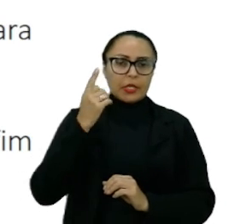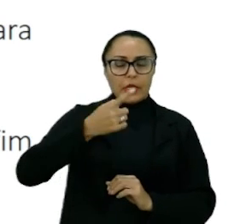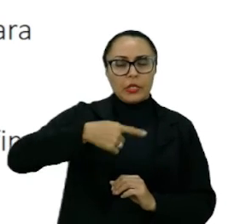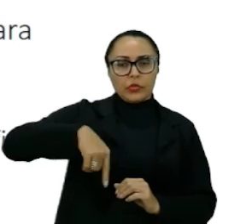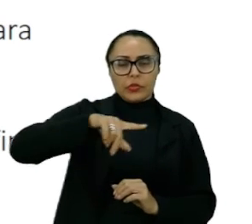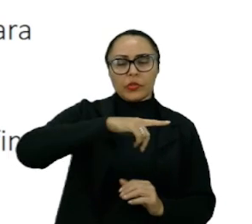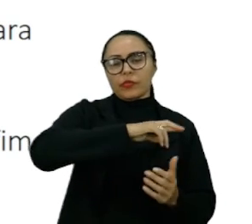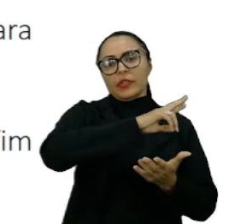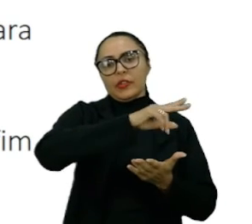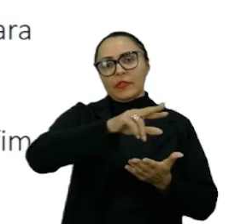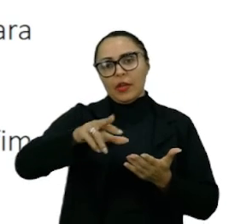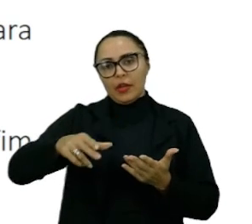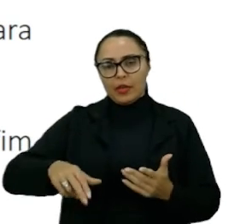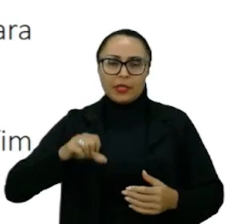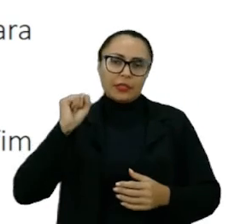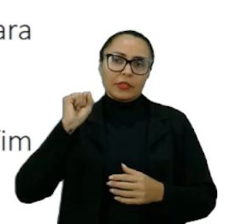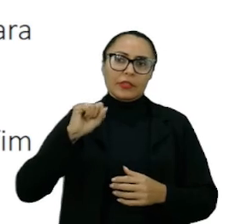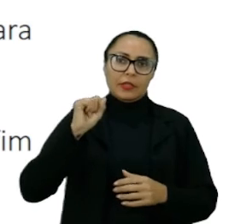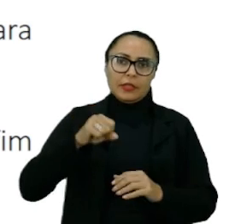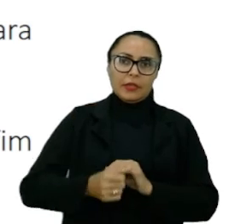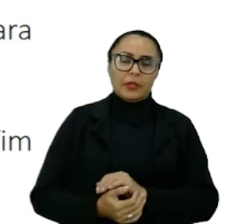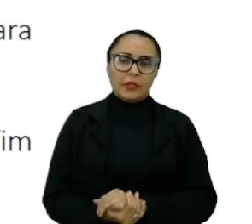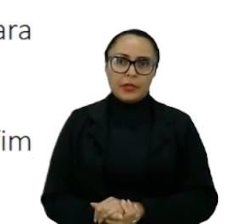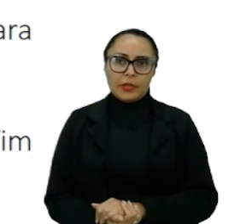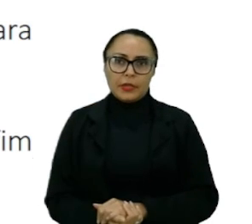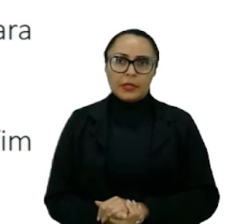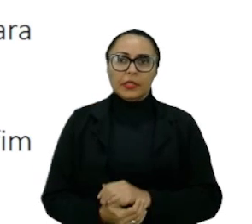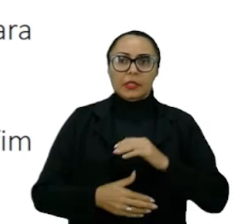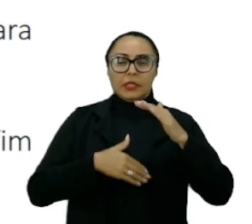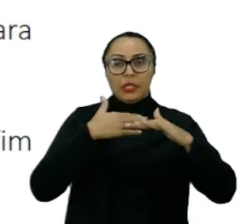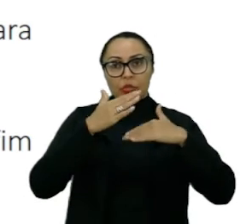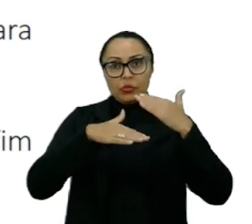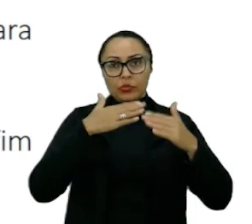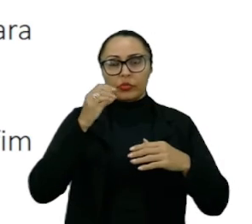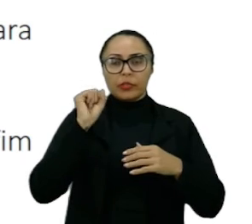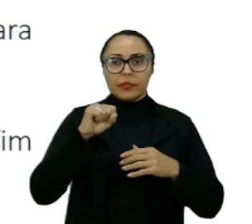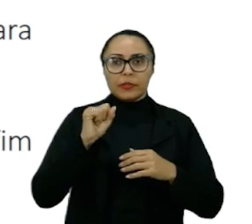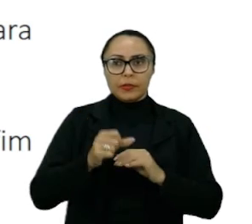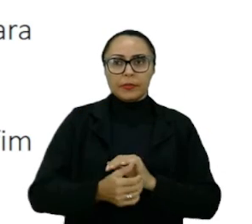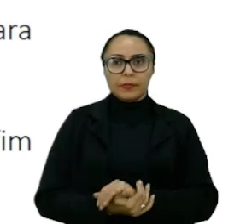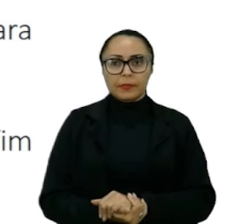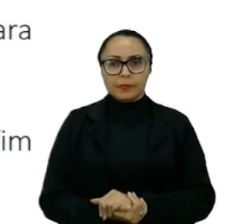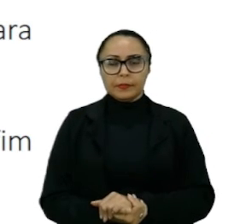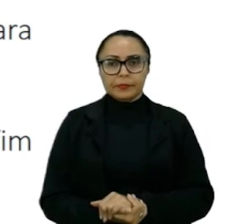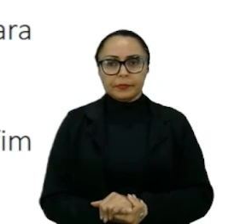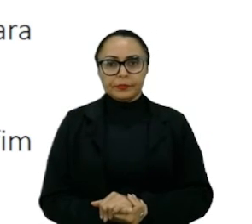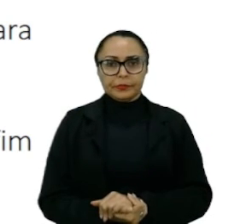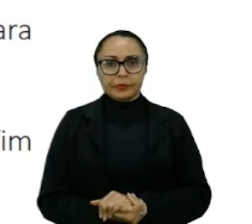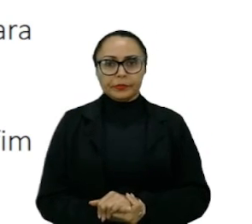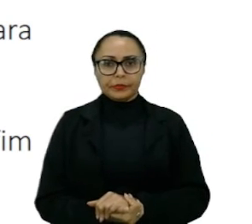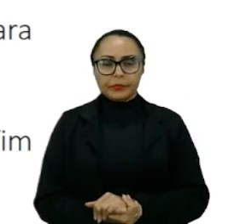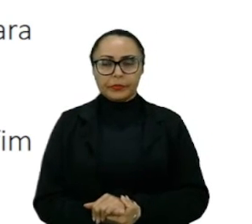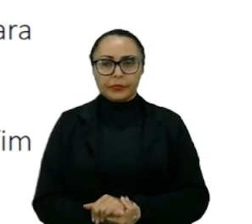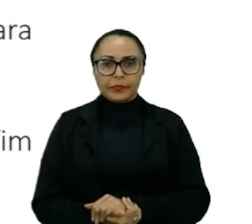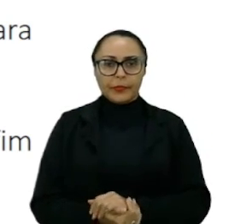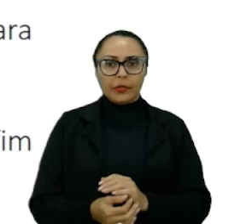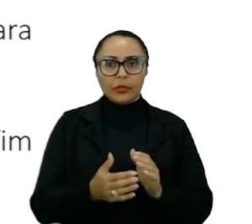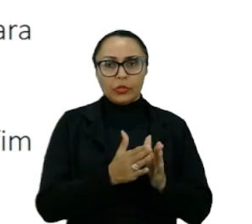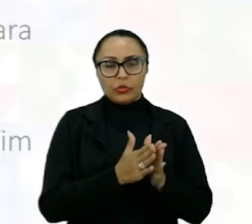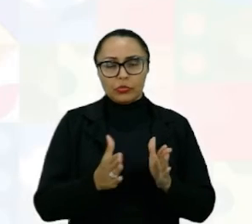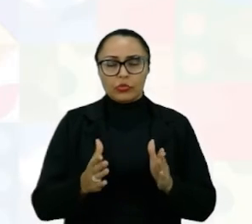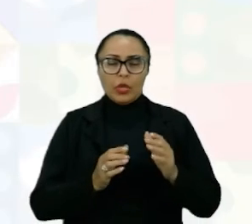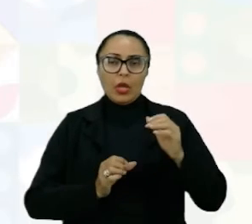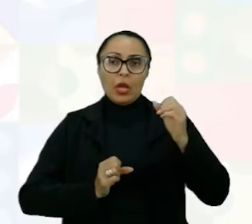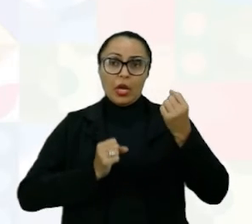de produção, principalmente na indústria automobilística, né? E hoje você vê que a indústria automobilística ela